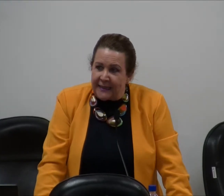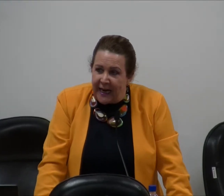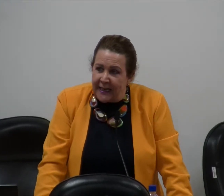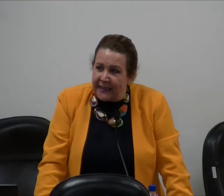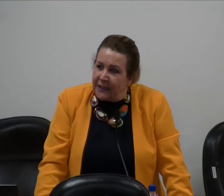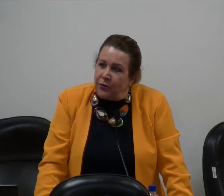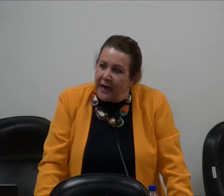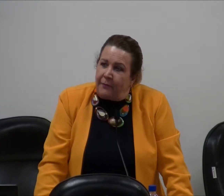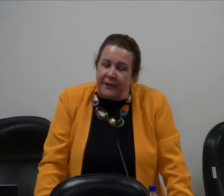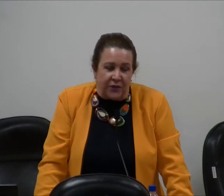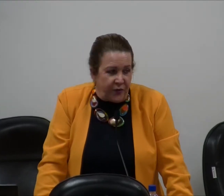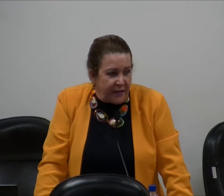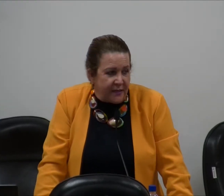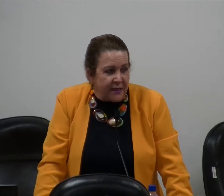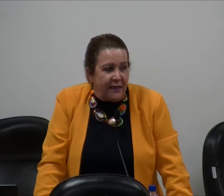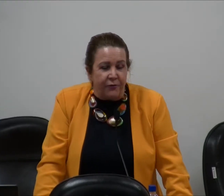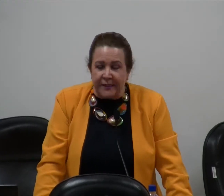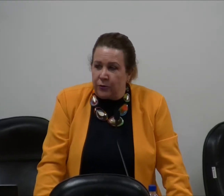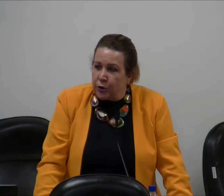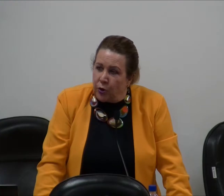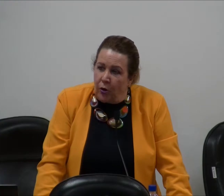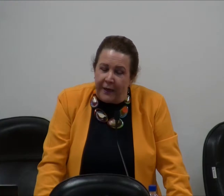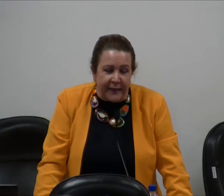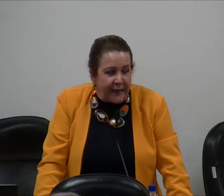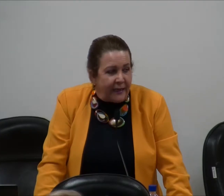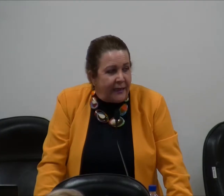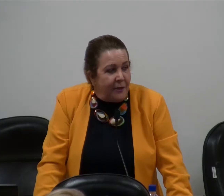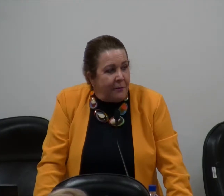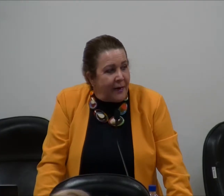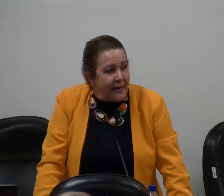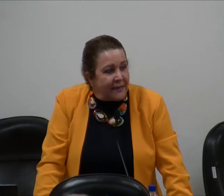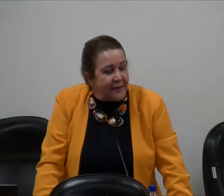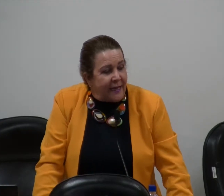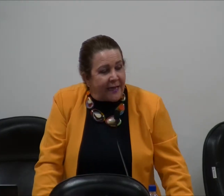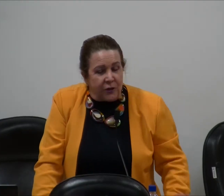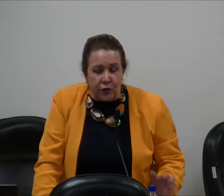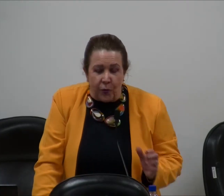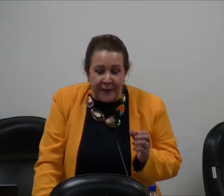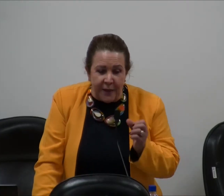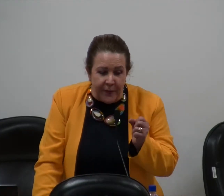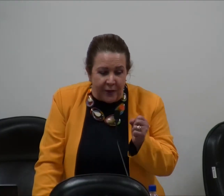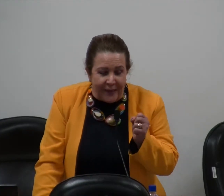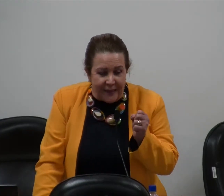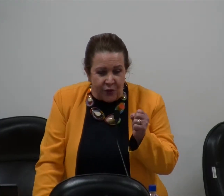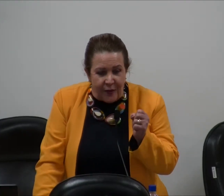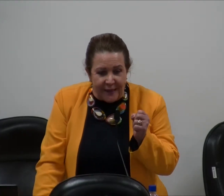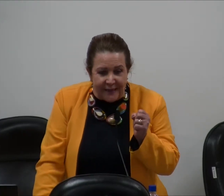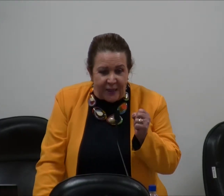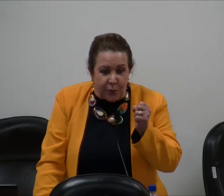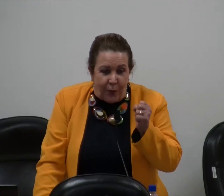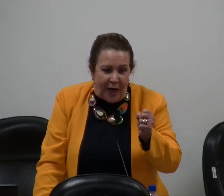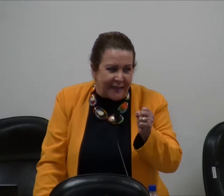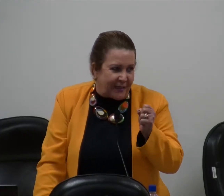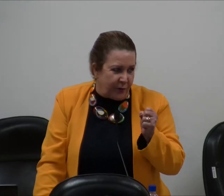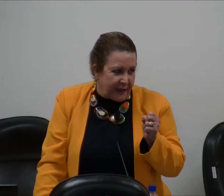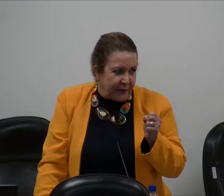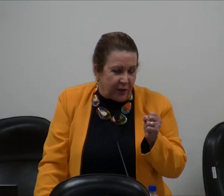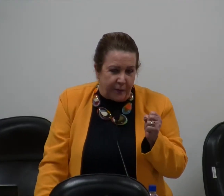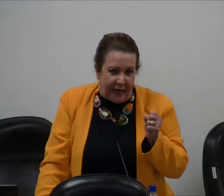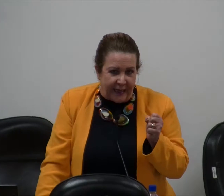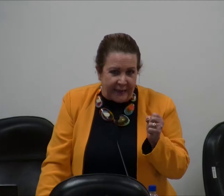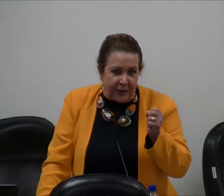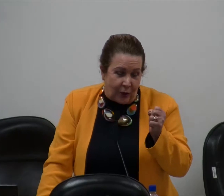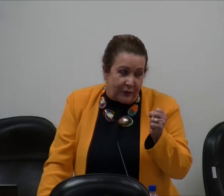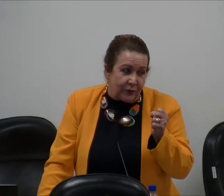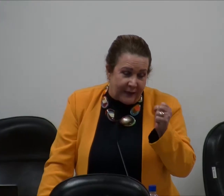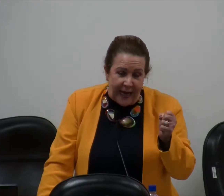tem que estar naquele lugar, muitas vezes, fazendo sombra, né? Mas eu estou percebendo que, às vezes, as podas não estão